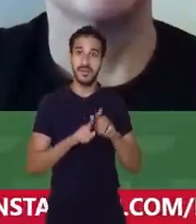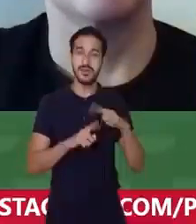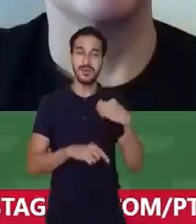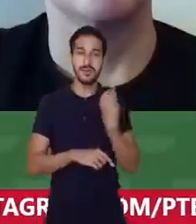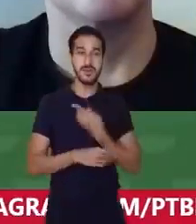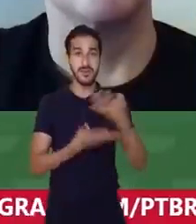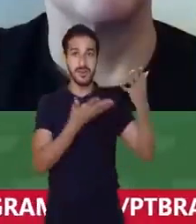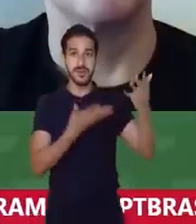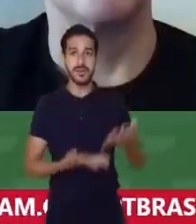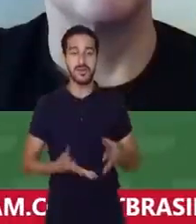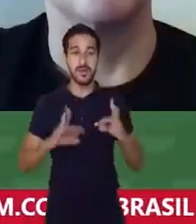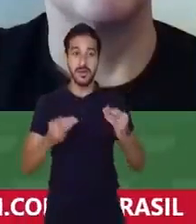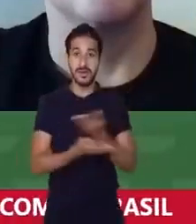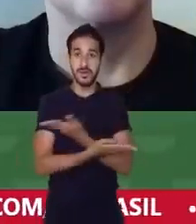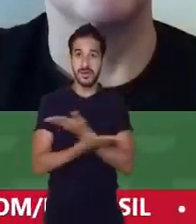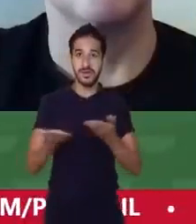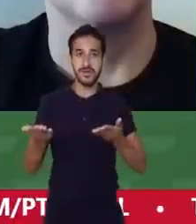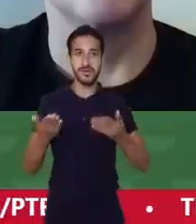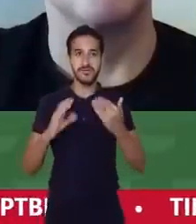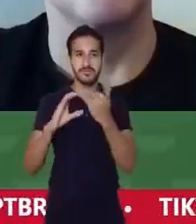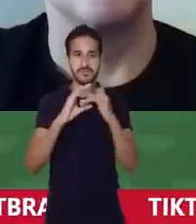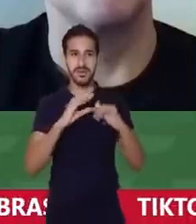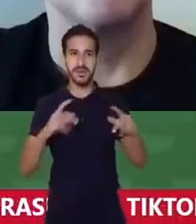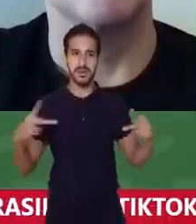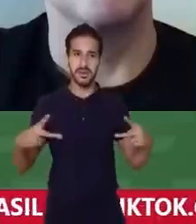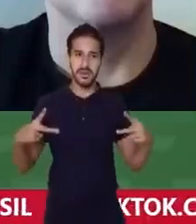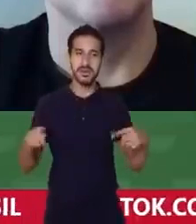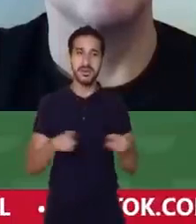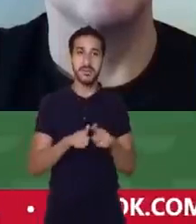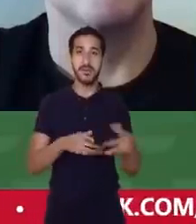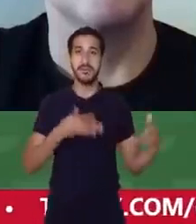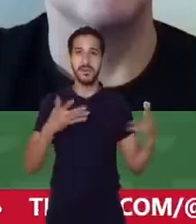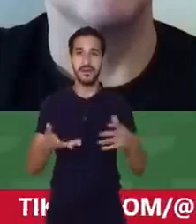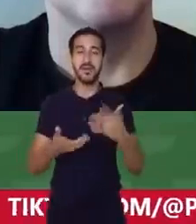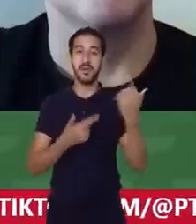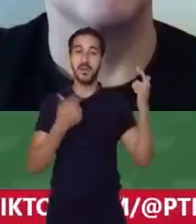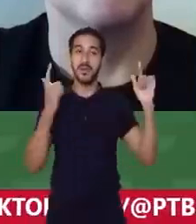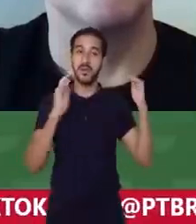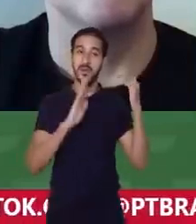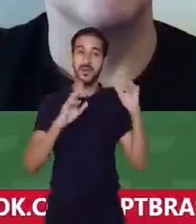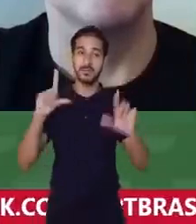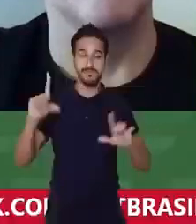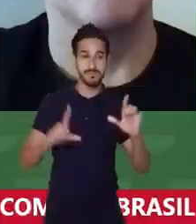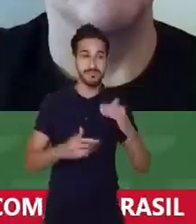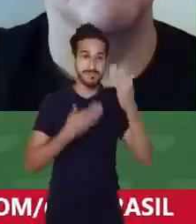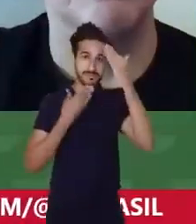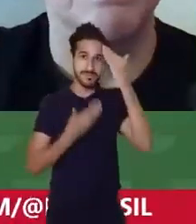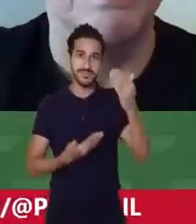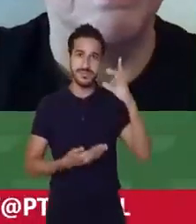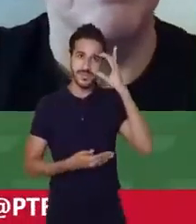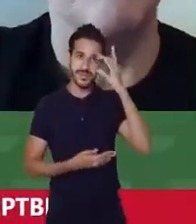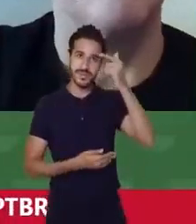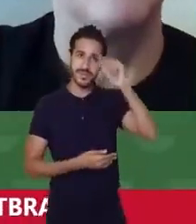e nós convidamos a todos a compartilhar e também participar nas outras programações.